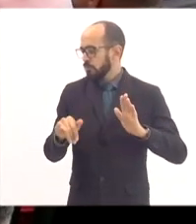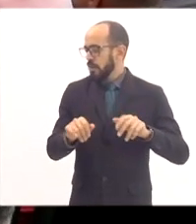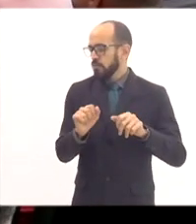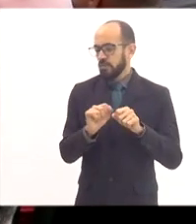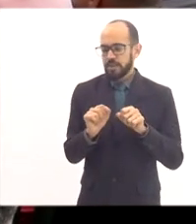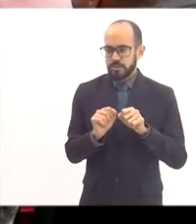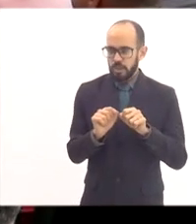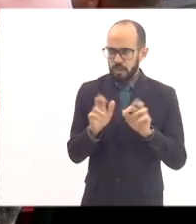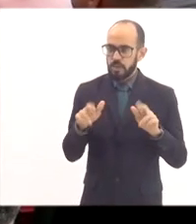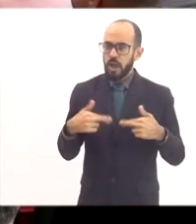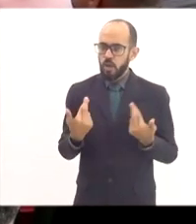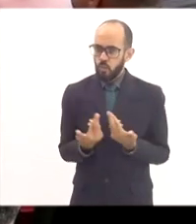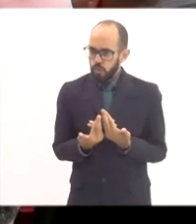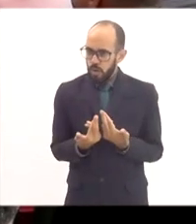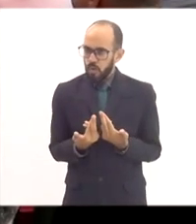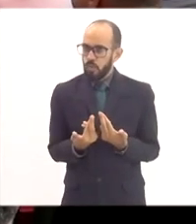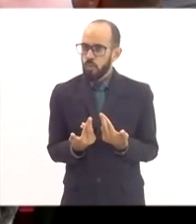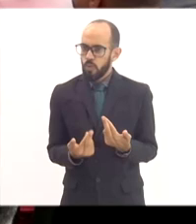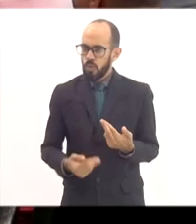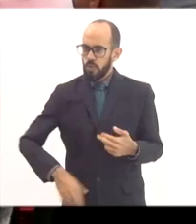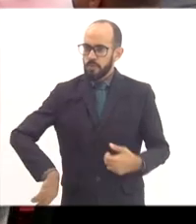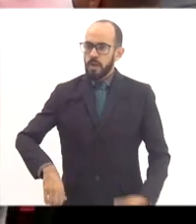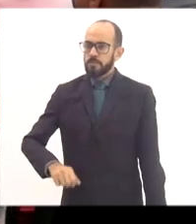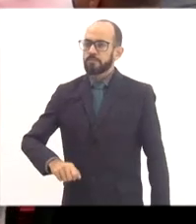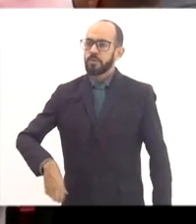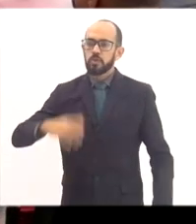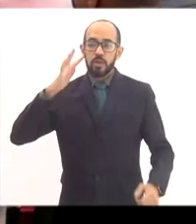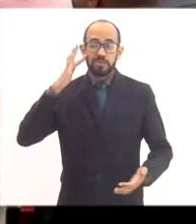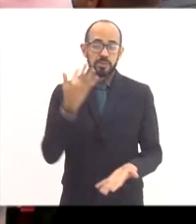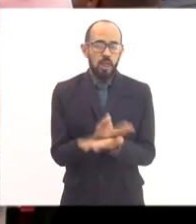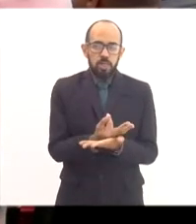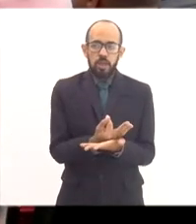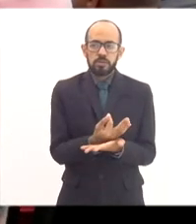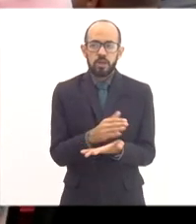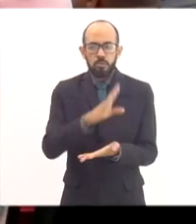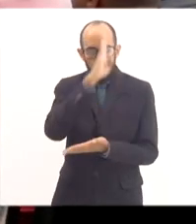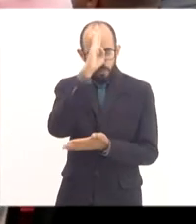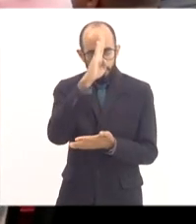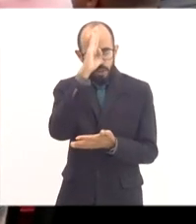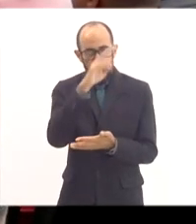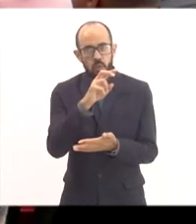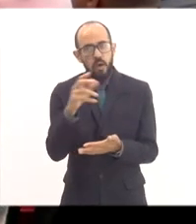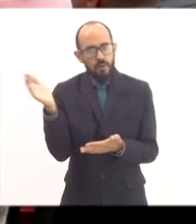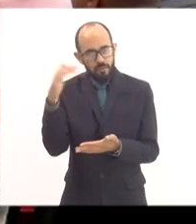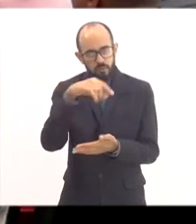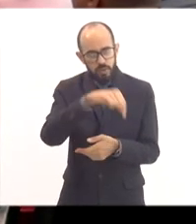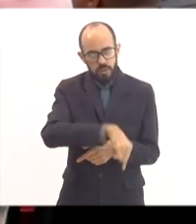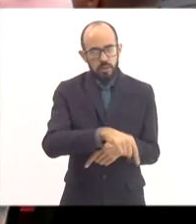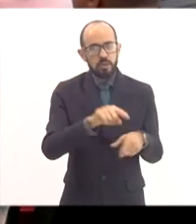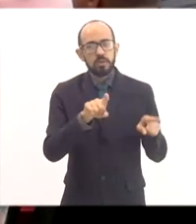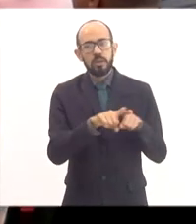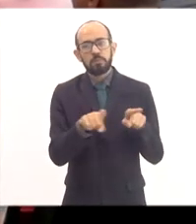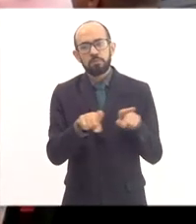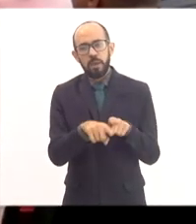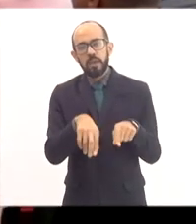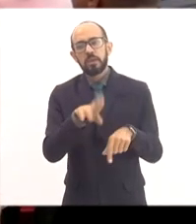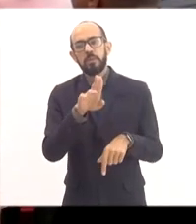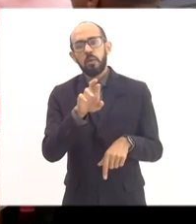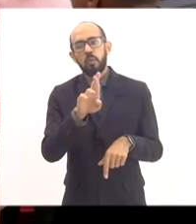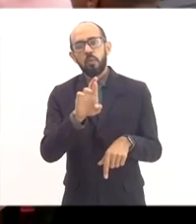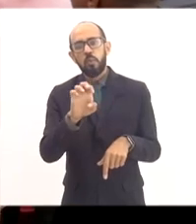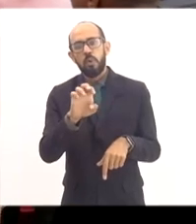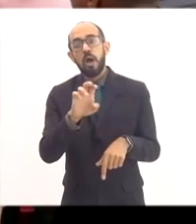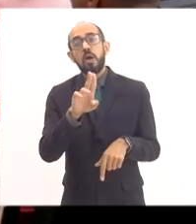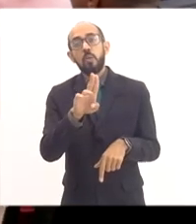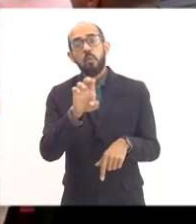fazer a reunião. Tenho certeza que o Corpo de Bombeiros vem em peso, convocando a UERJ e a Procuradoria para a gente chegar numa solução na